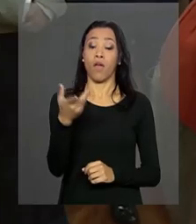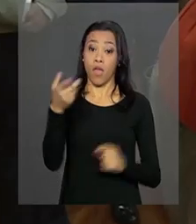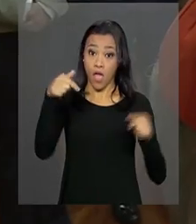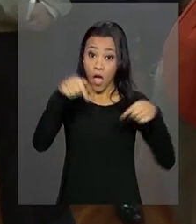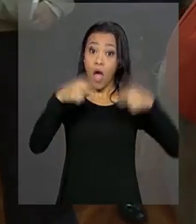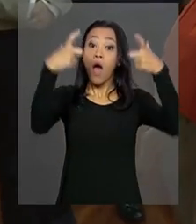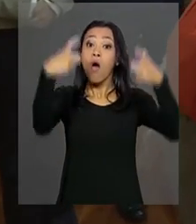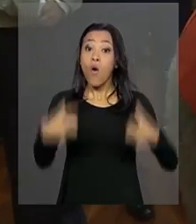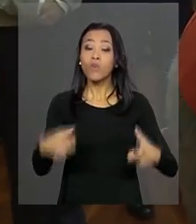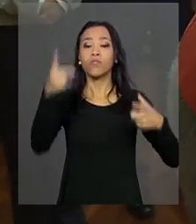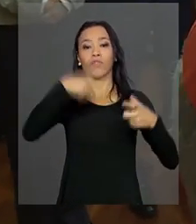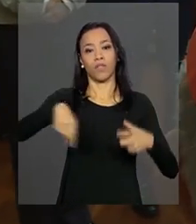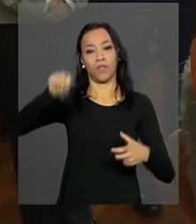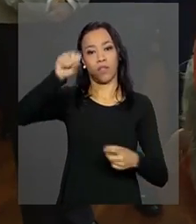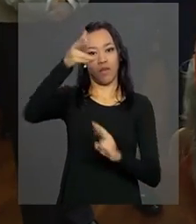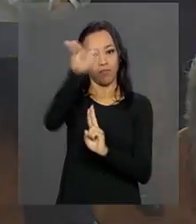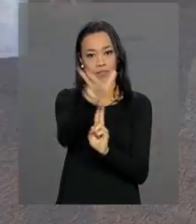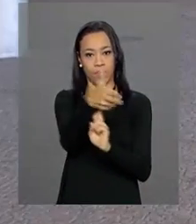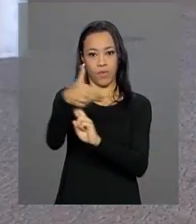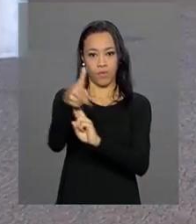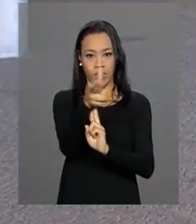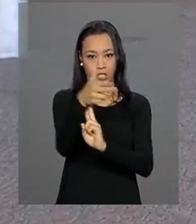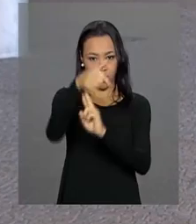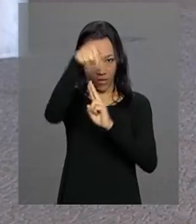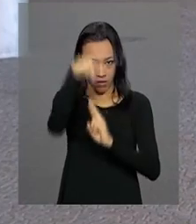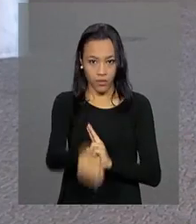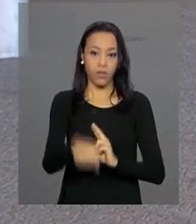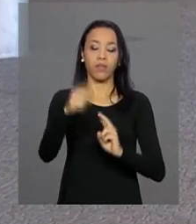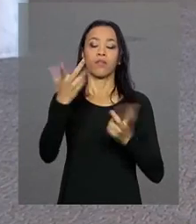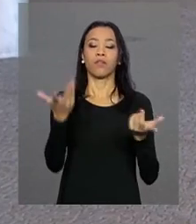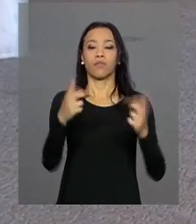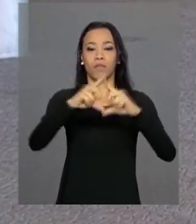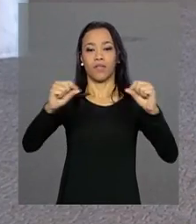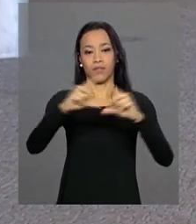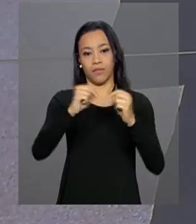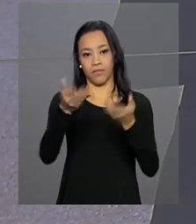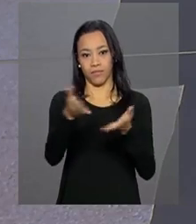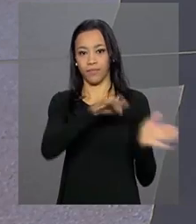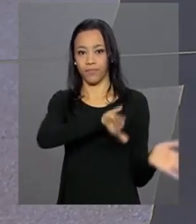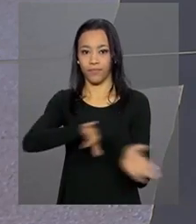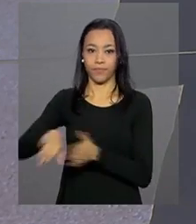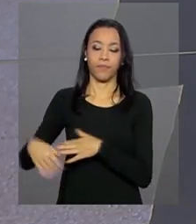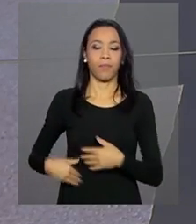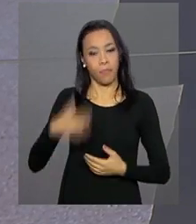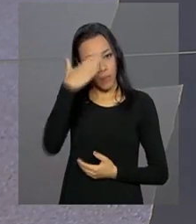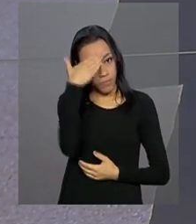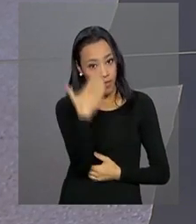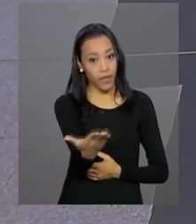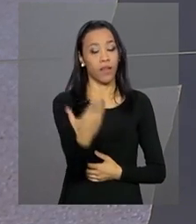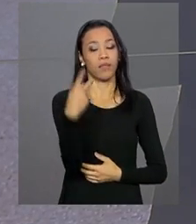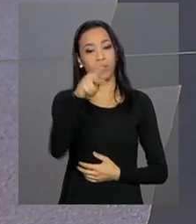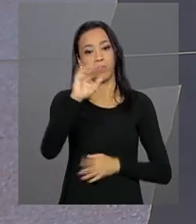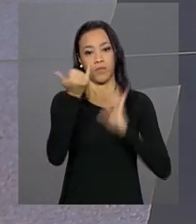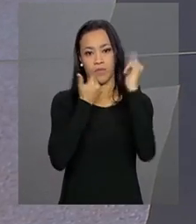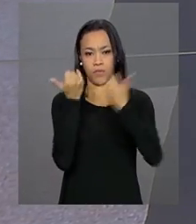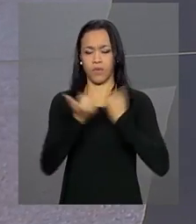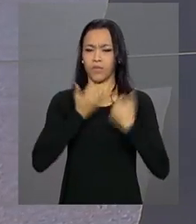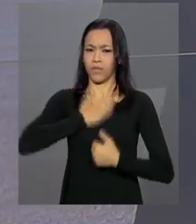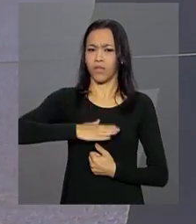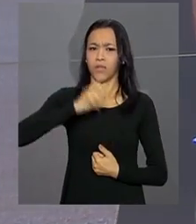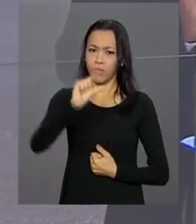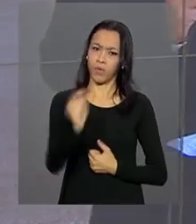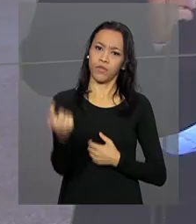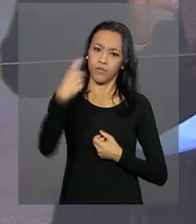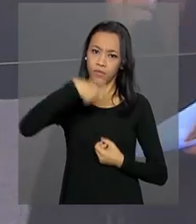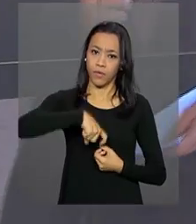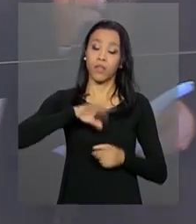na Embaixada da Santa Sé, aqui em Brasília. Daniele, voltamos com você. Obrigada, João Pedro, pelas suas informações. Daqui a pouco a gente volta a